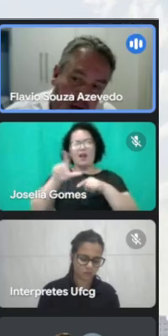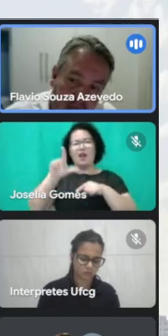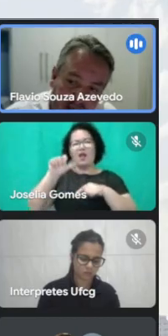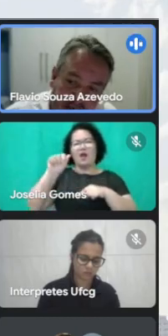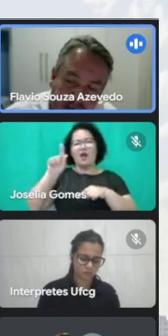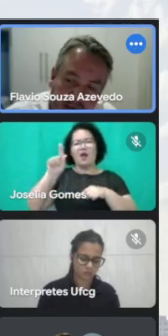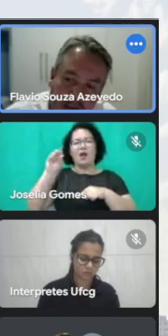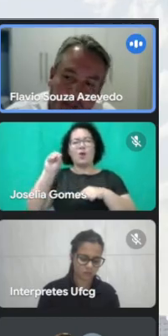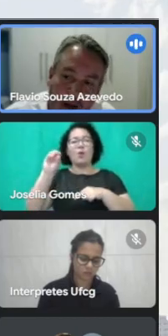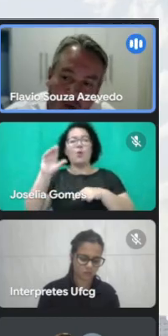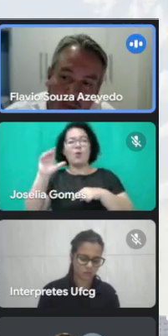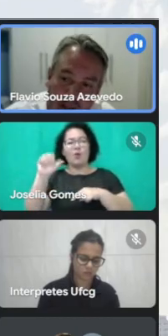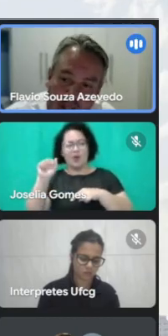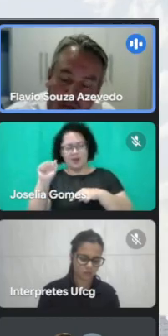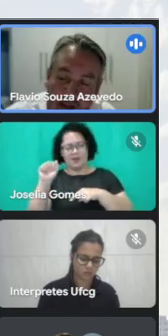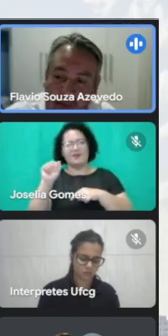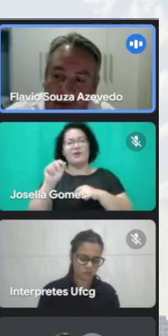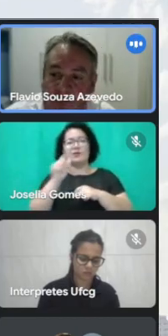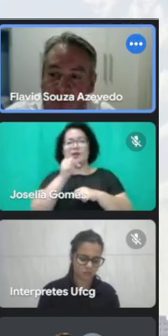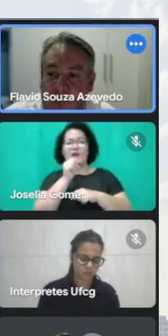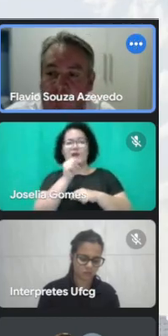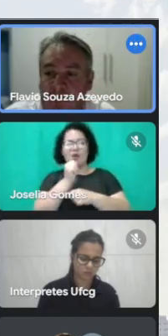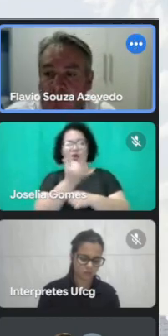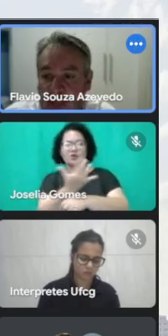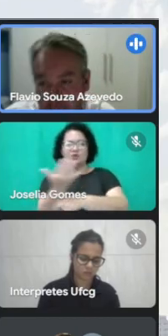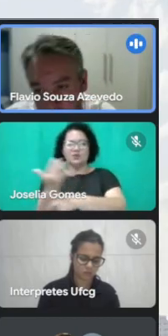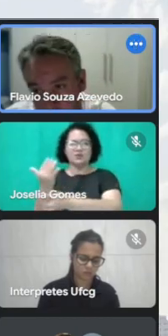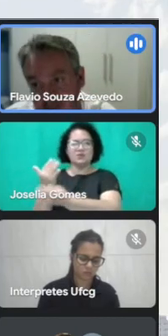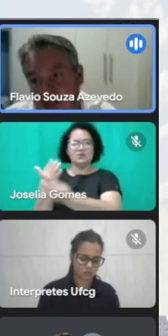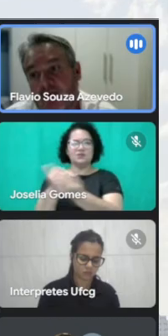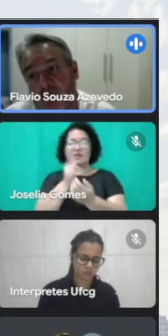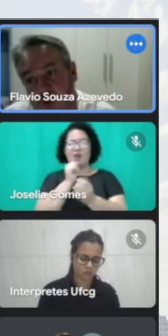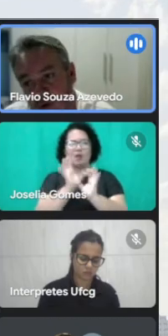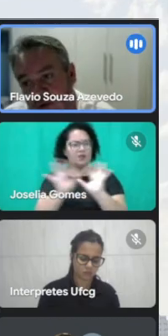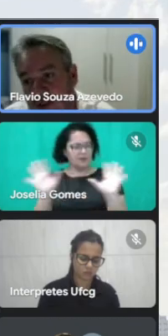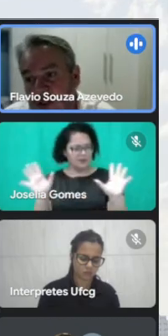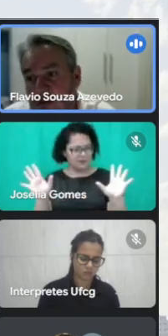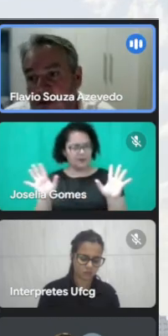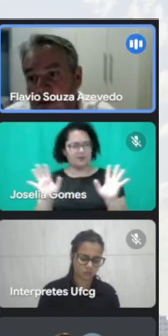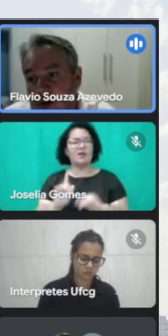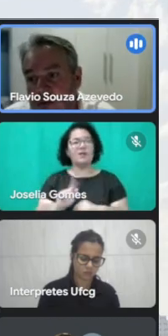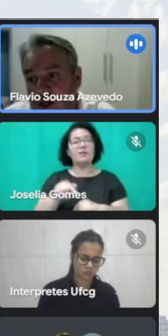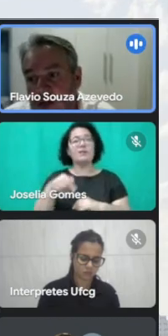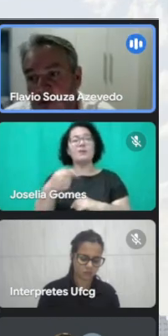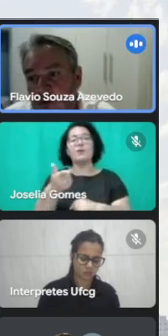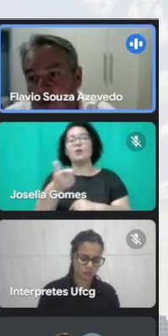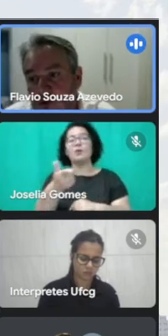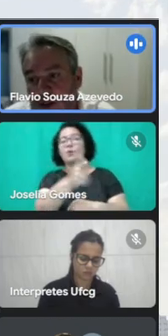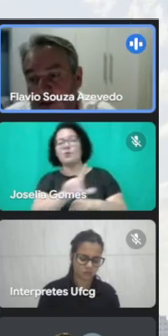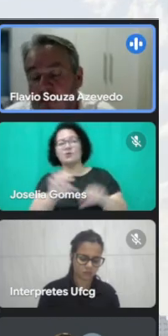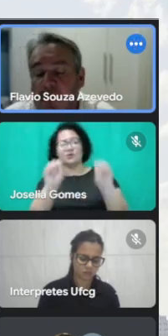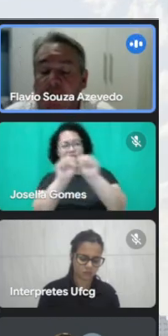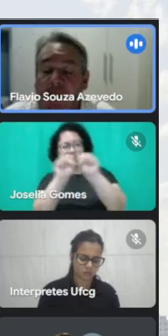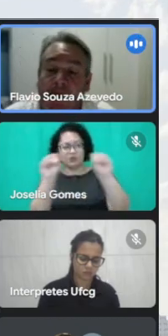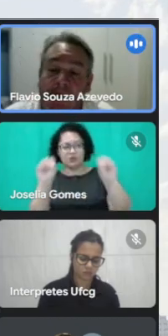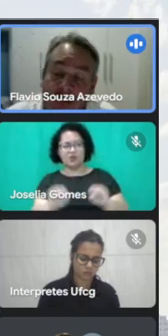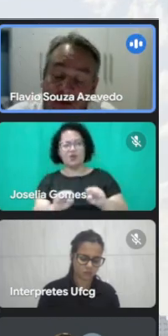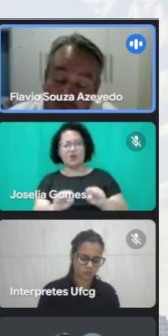jardim de água livre, né, para completar o tratamento. Depois, outro sistema de bombeamento com outro